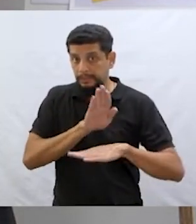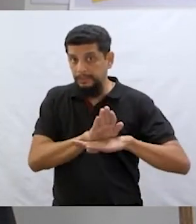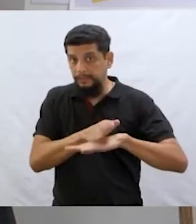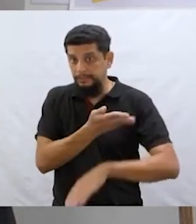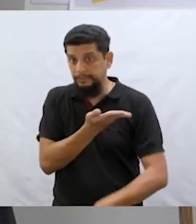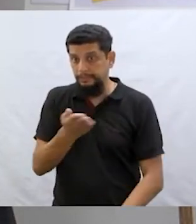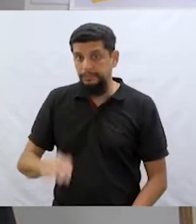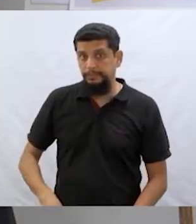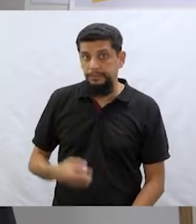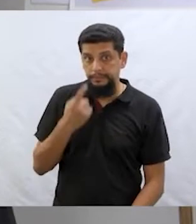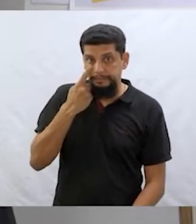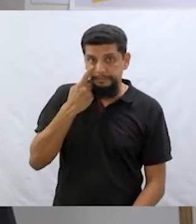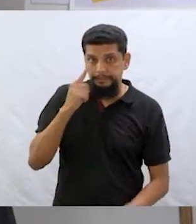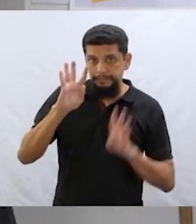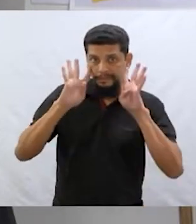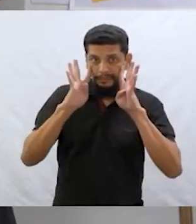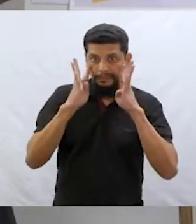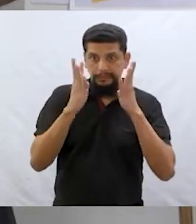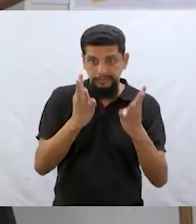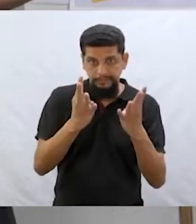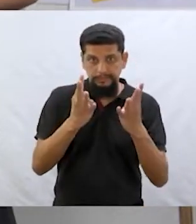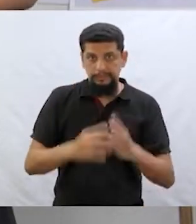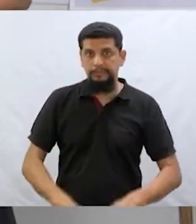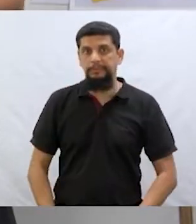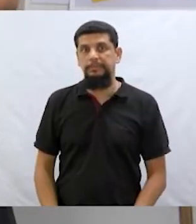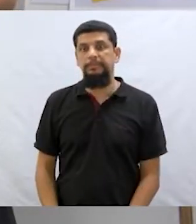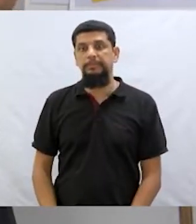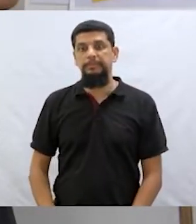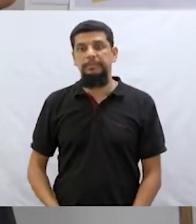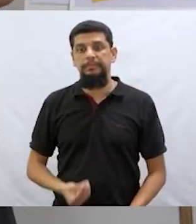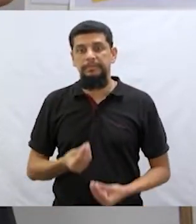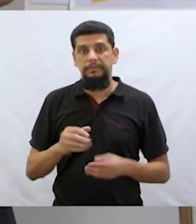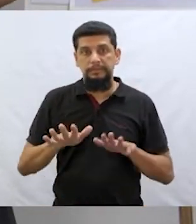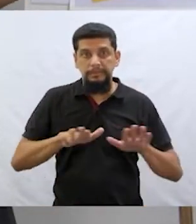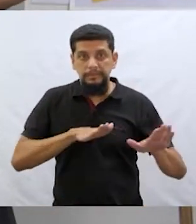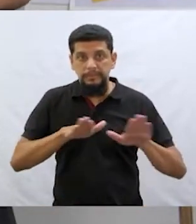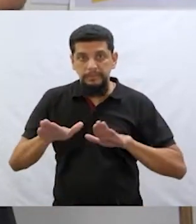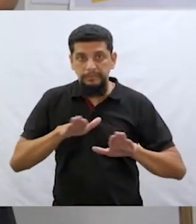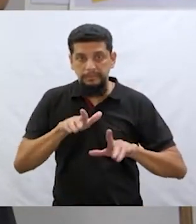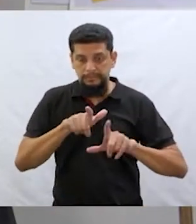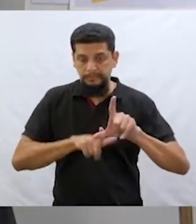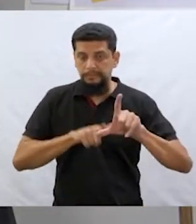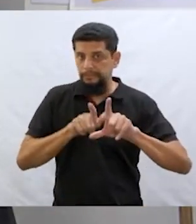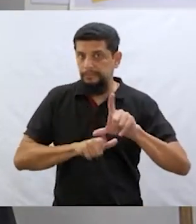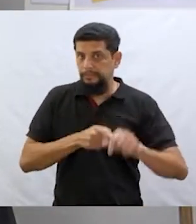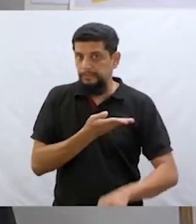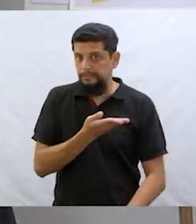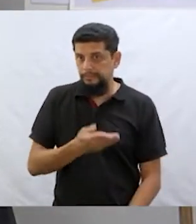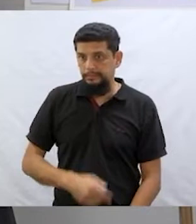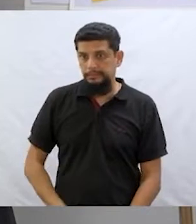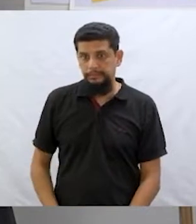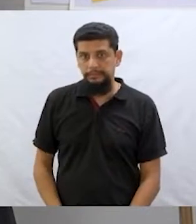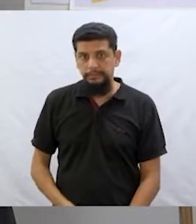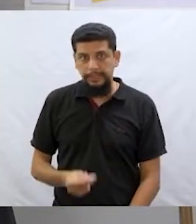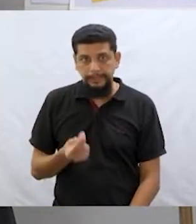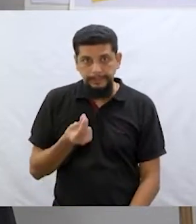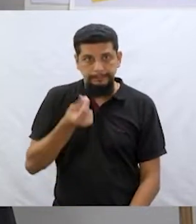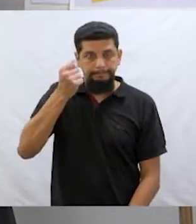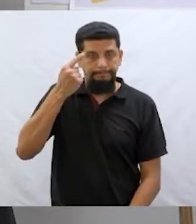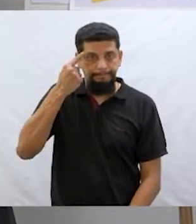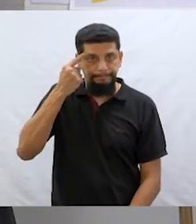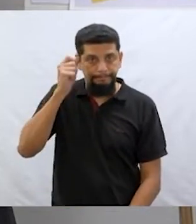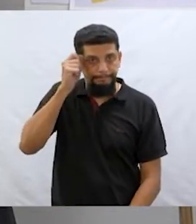né? Vai ajudar bastante. Sim. Então, presta bem atenção como nós vamos fazer o traçado para você fazer a leitura aqui,